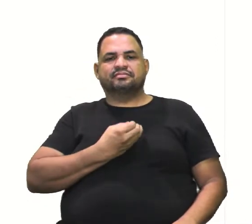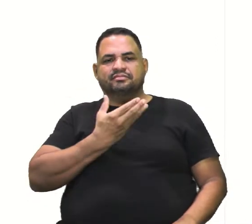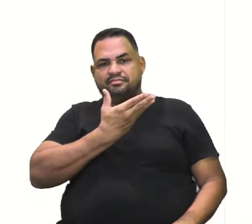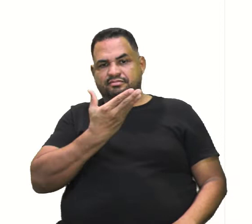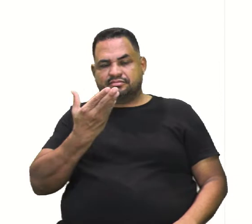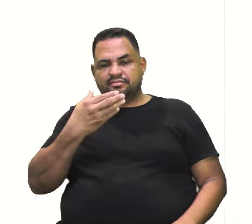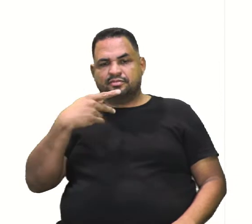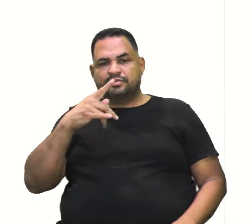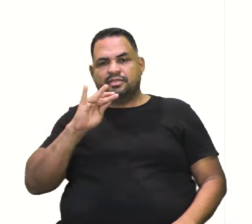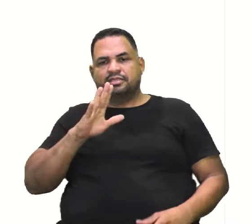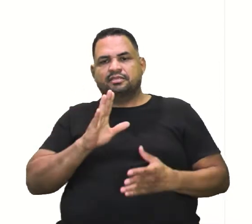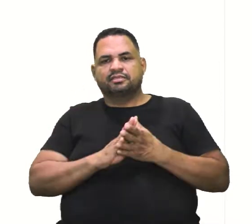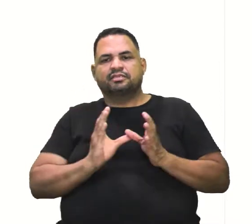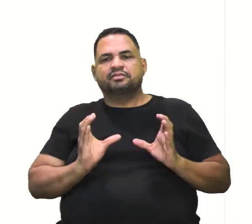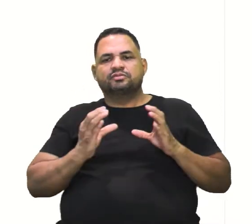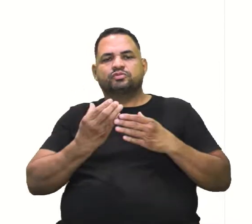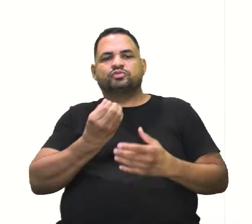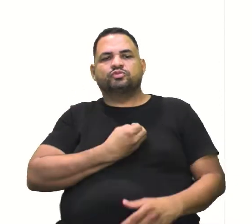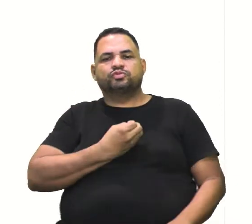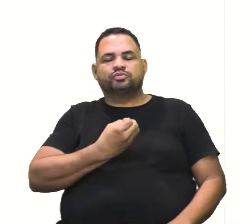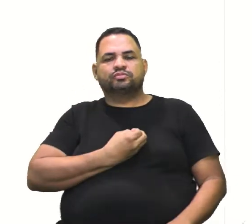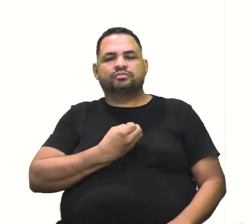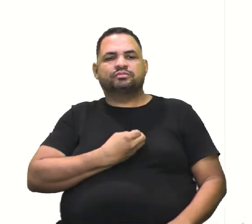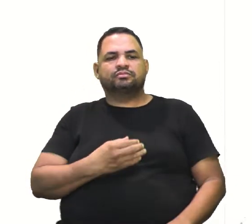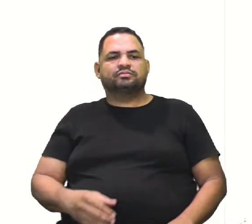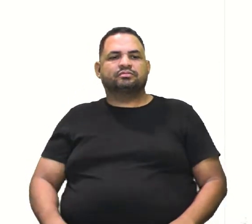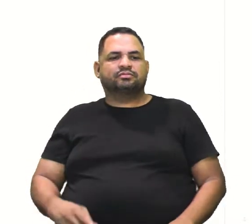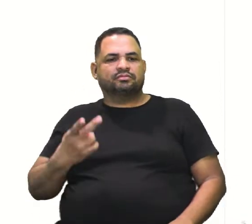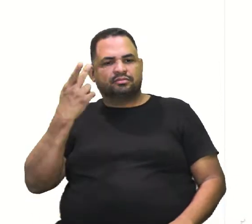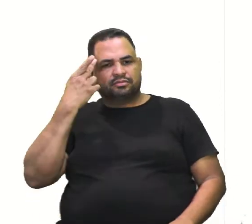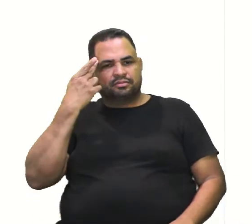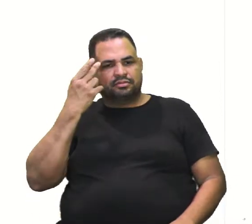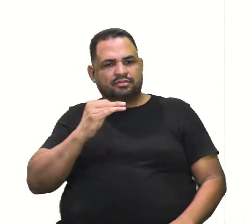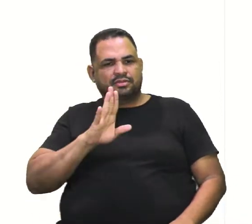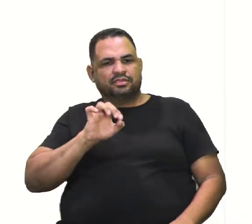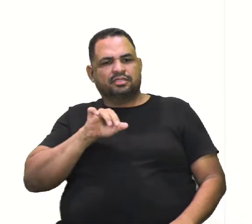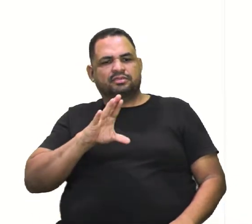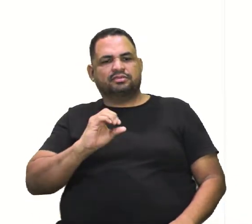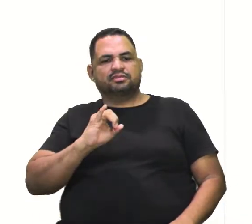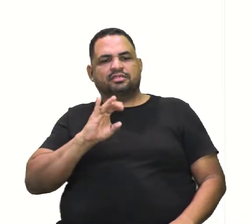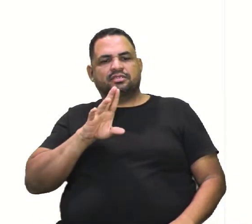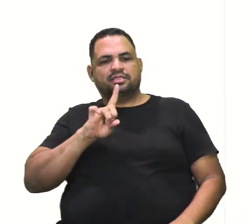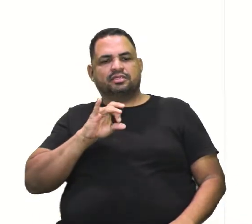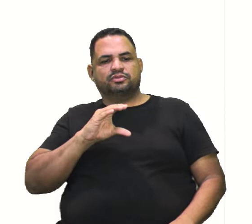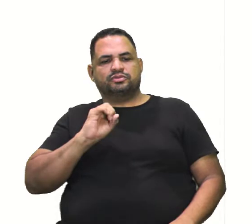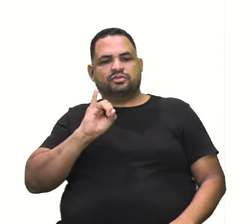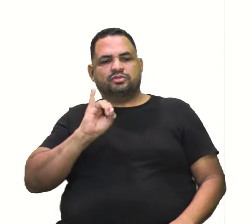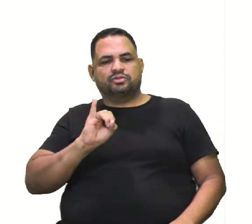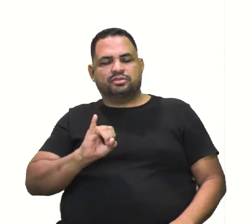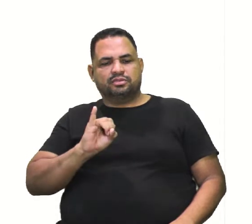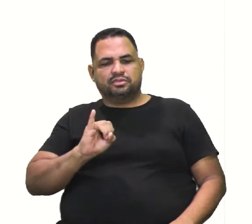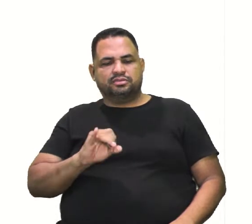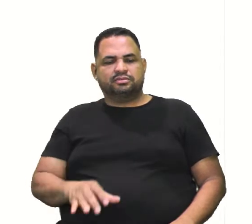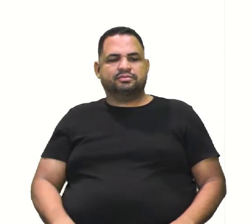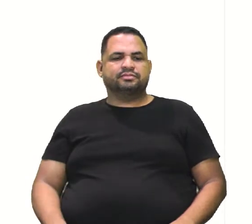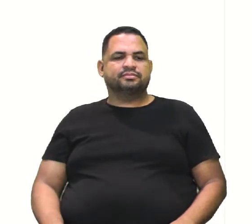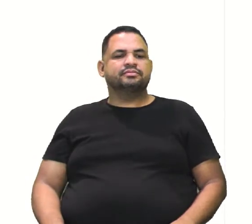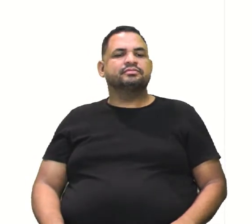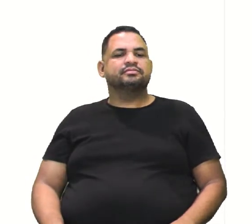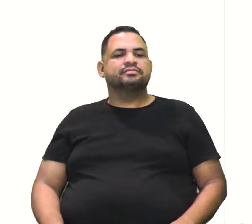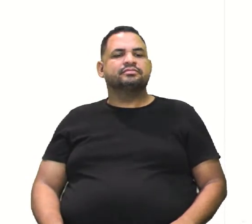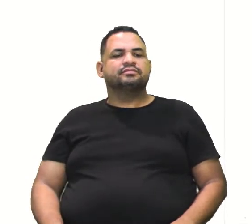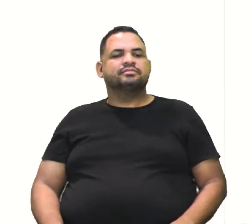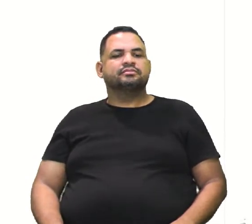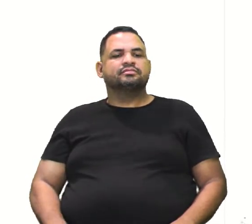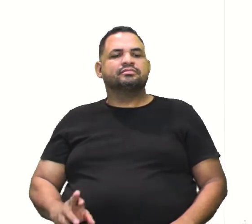π faz parte do conjunto dos números naturais, racionais, inteiros ou